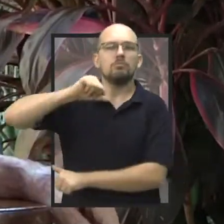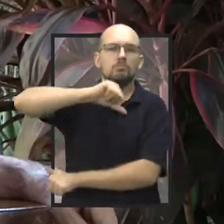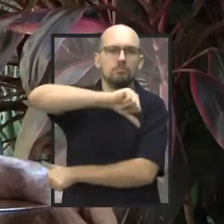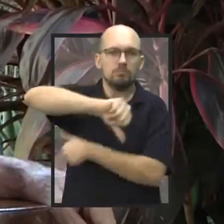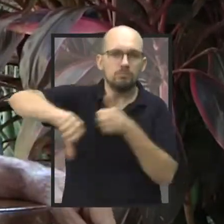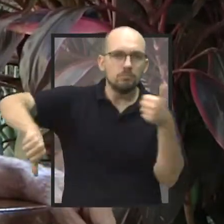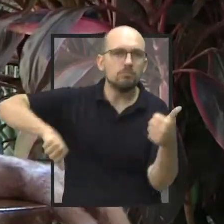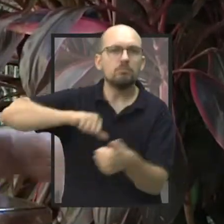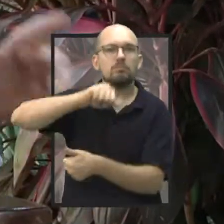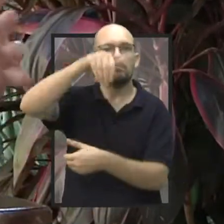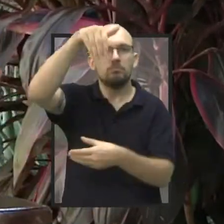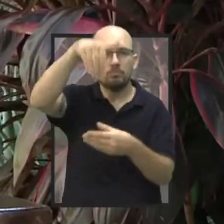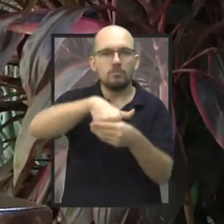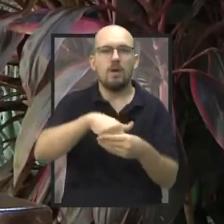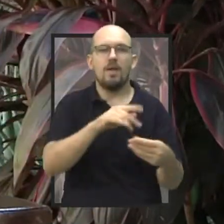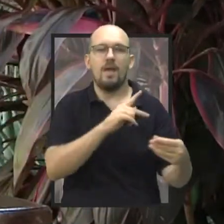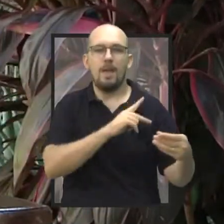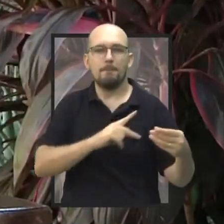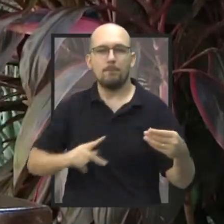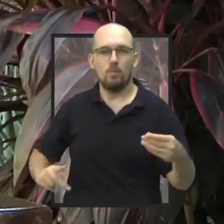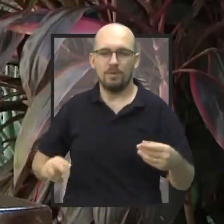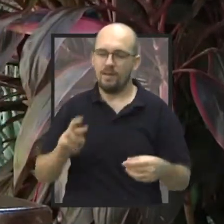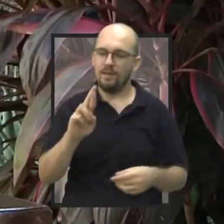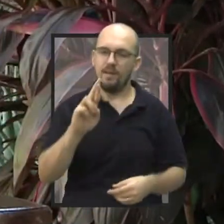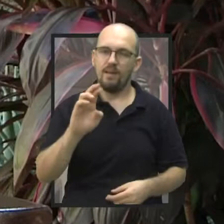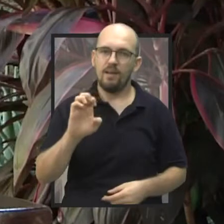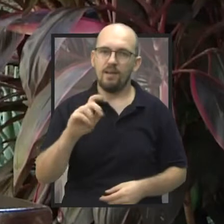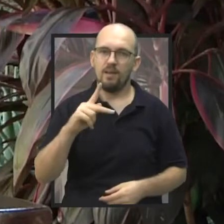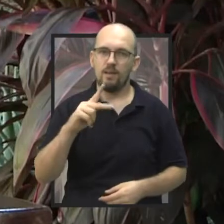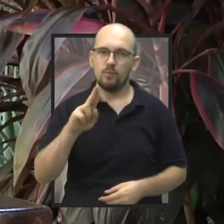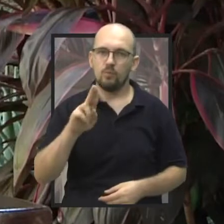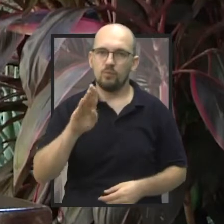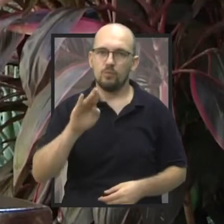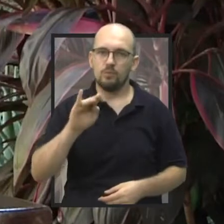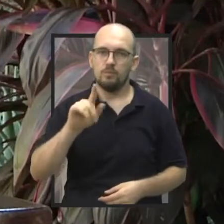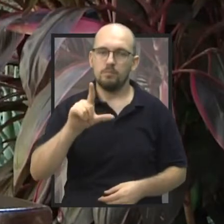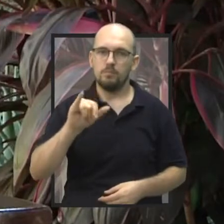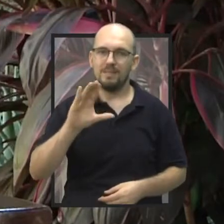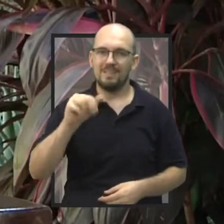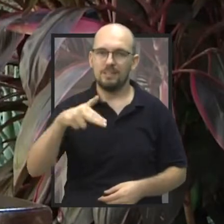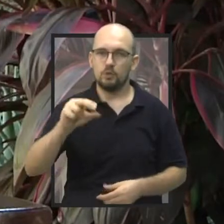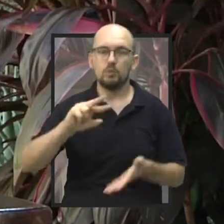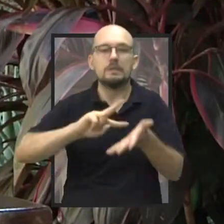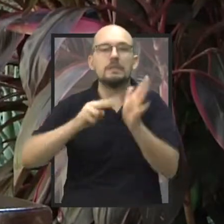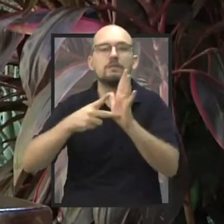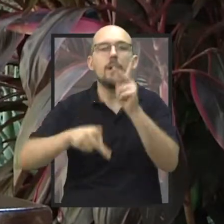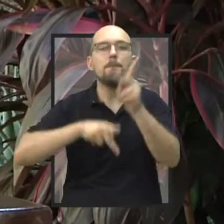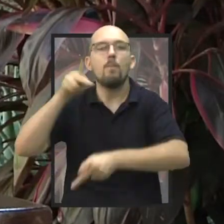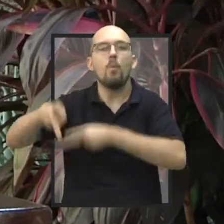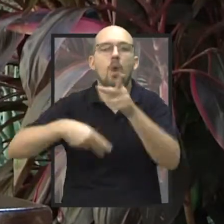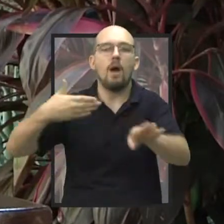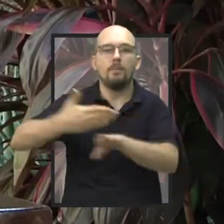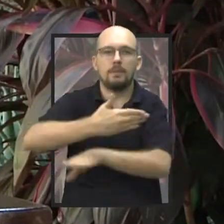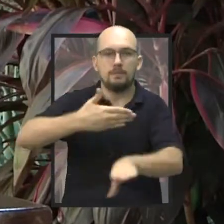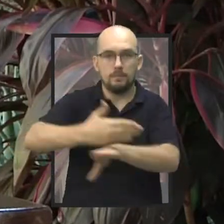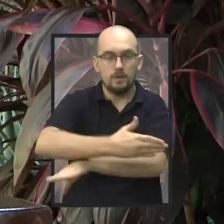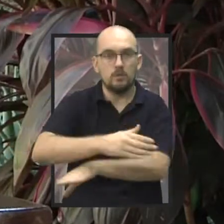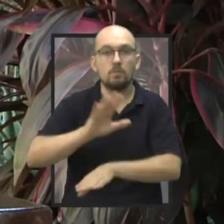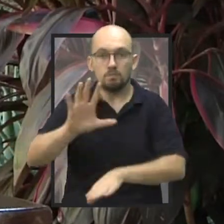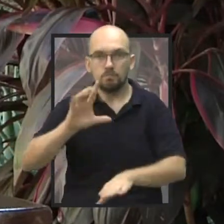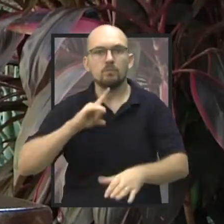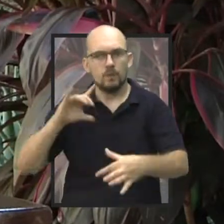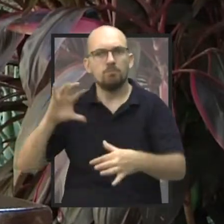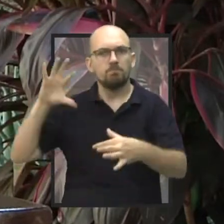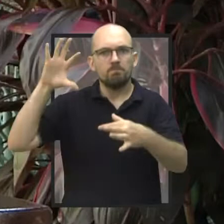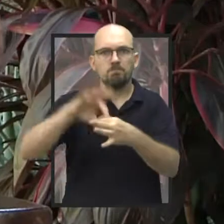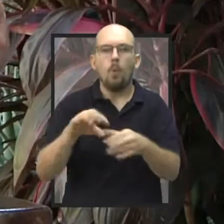regime republicano. Republicano significa participação popular, onde eu digo de forma crassa, ele tem uma